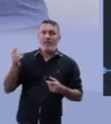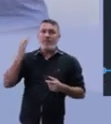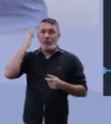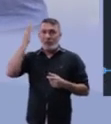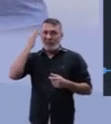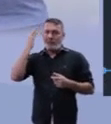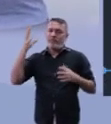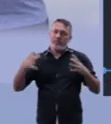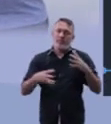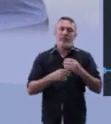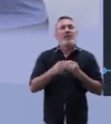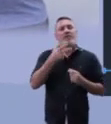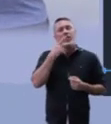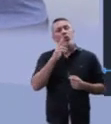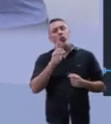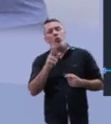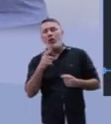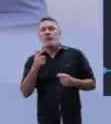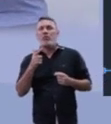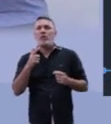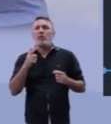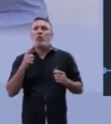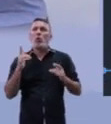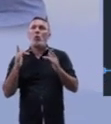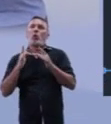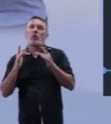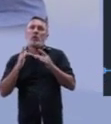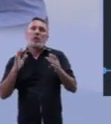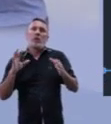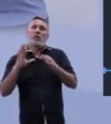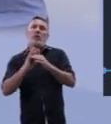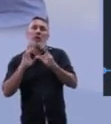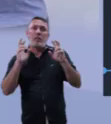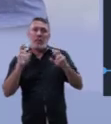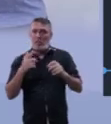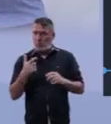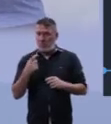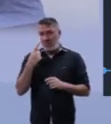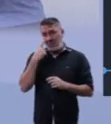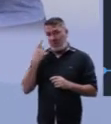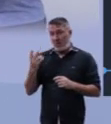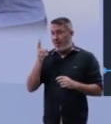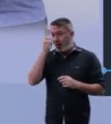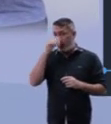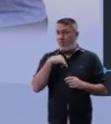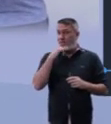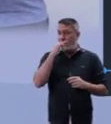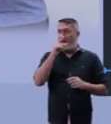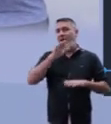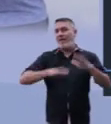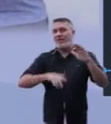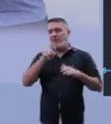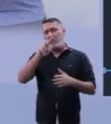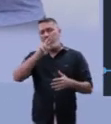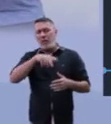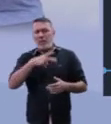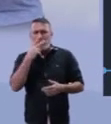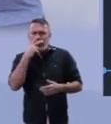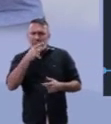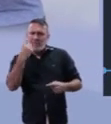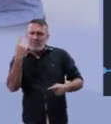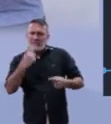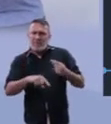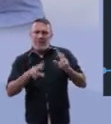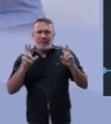A filósofa disse isso aí. Ele já jogou. Professor, não tem ligação com o tema. Será que não tem? Lembra que eu falei com vocês, às